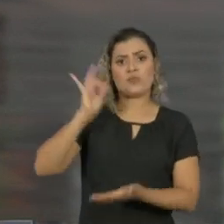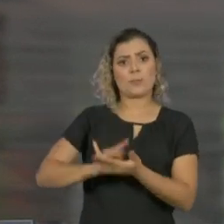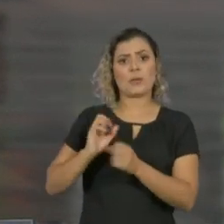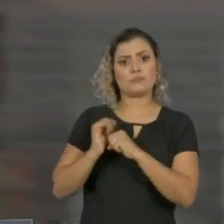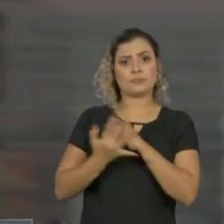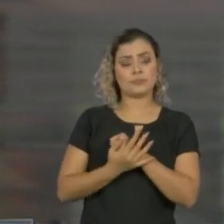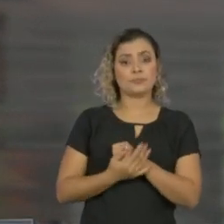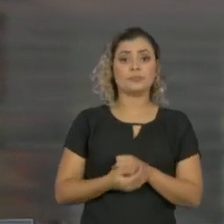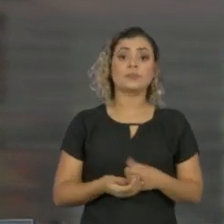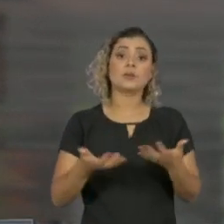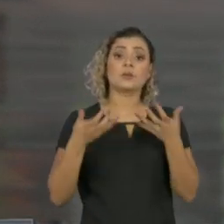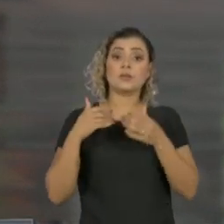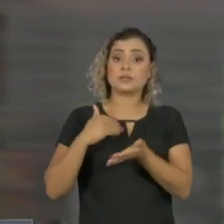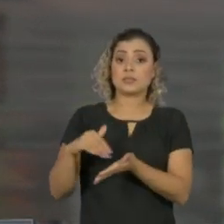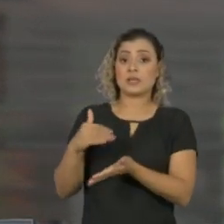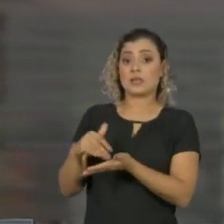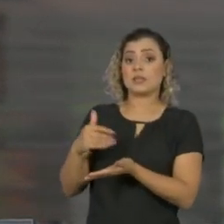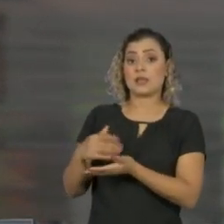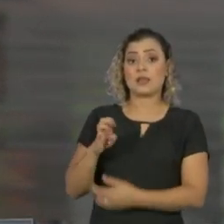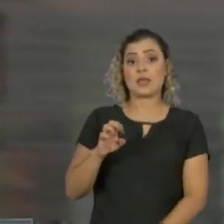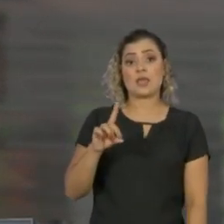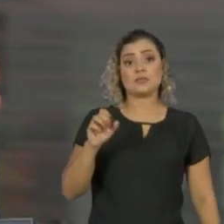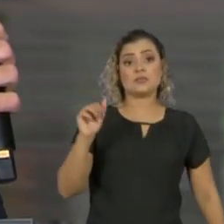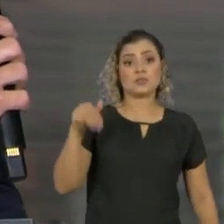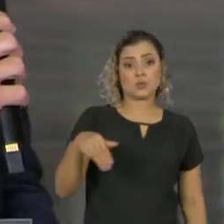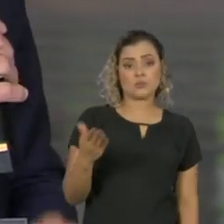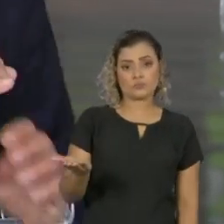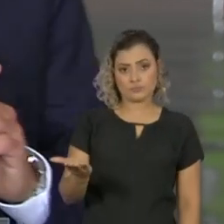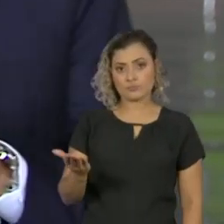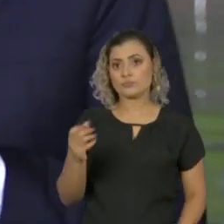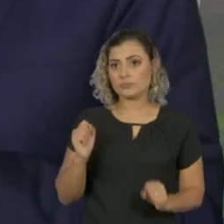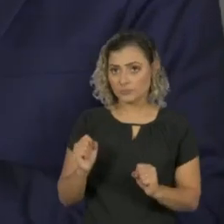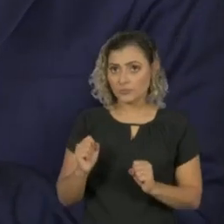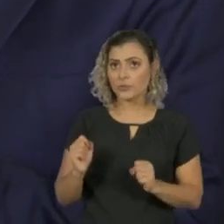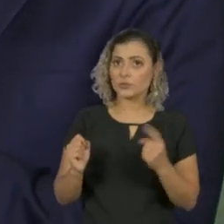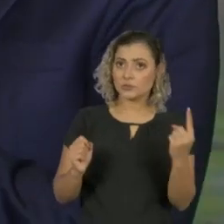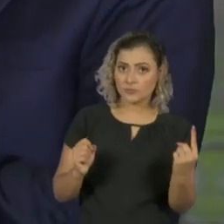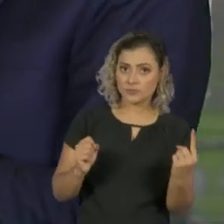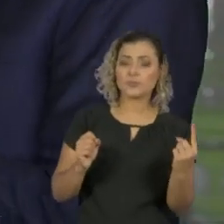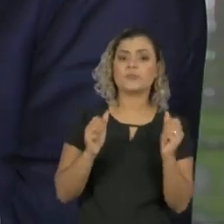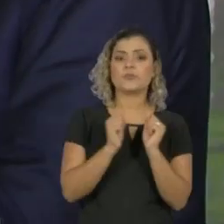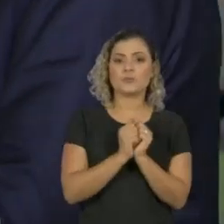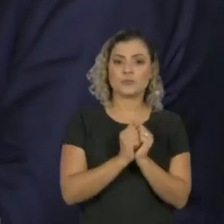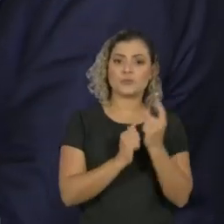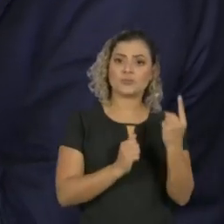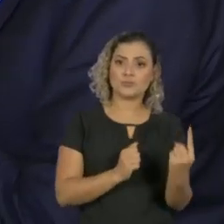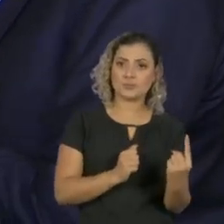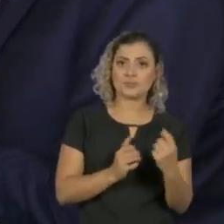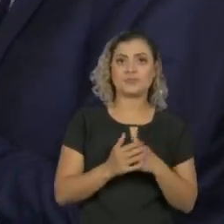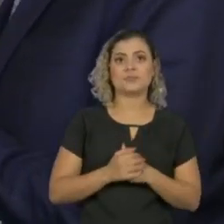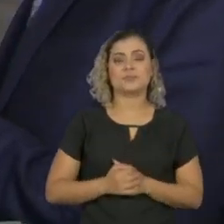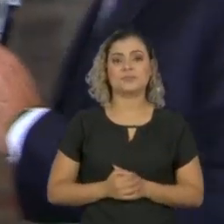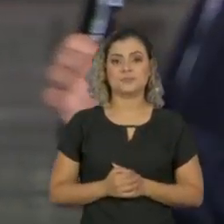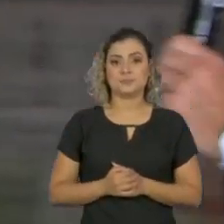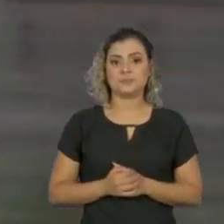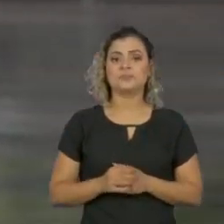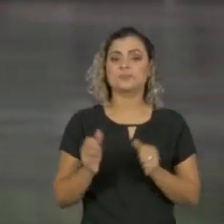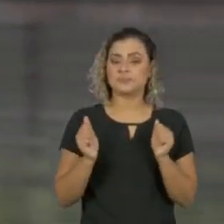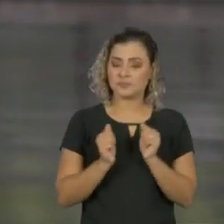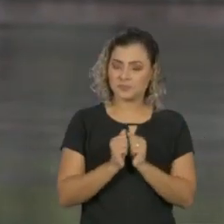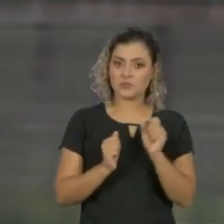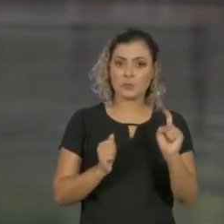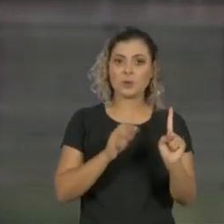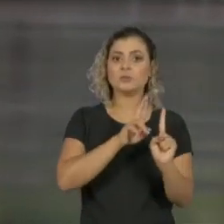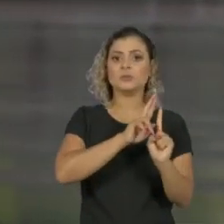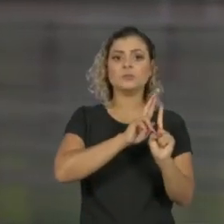Globo News. Eu vou pedir ao próprio secretário Edson Aparecido. Edson, se você quiser ficar aqui entre o prefeito para